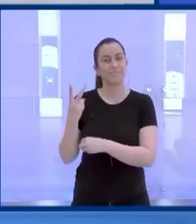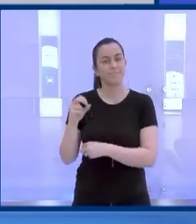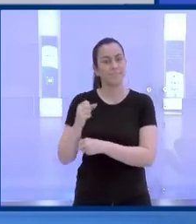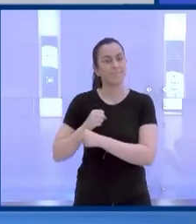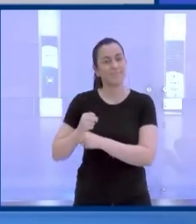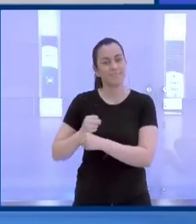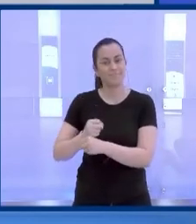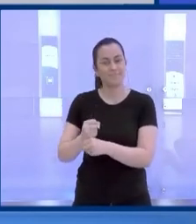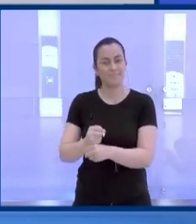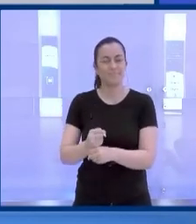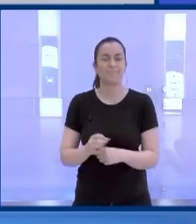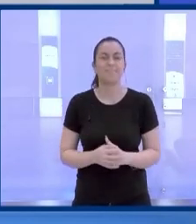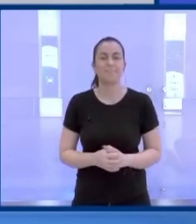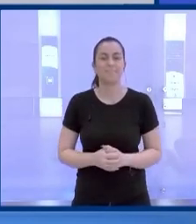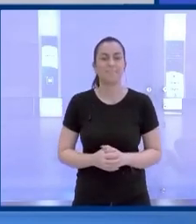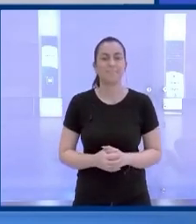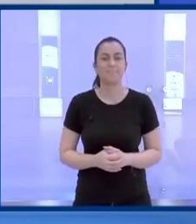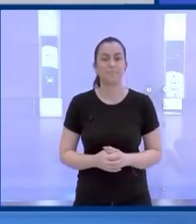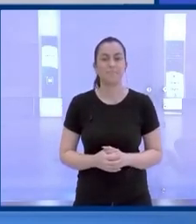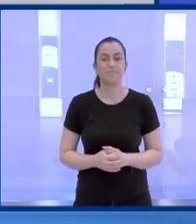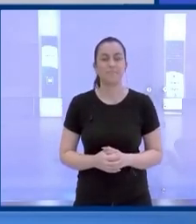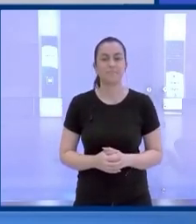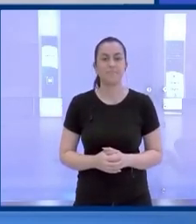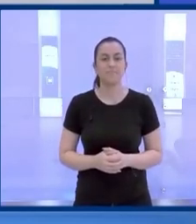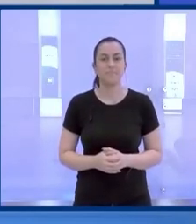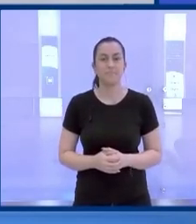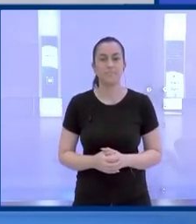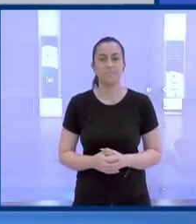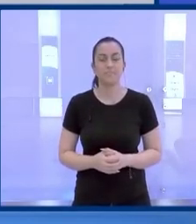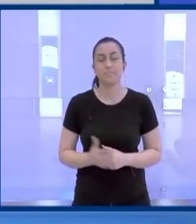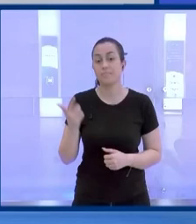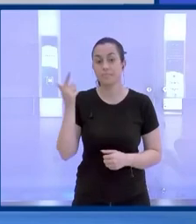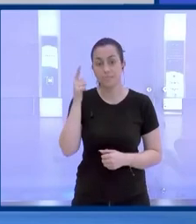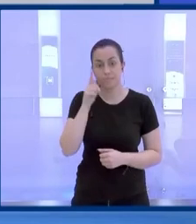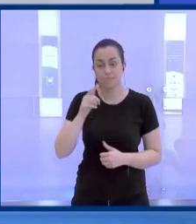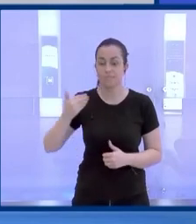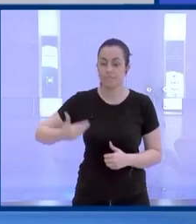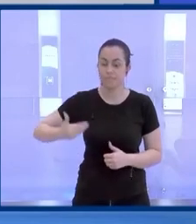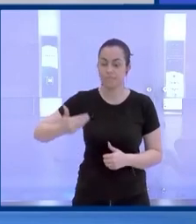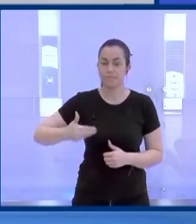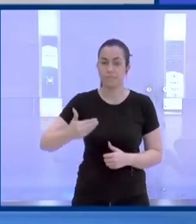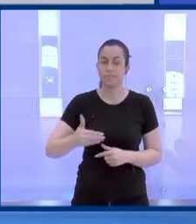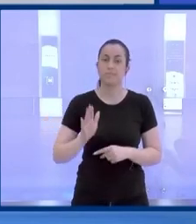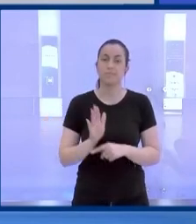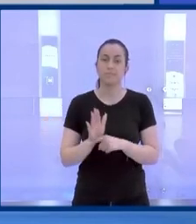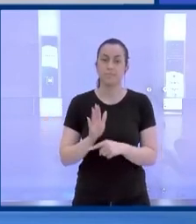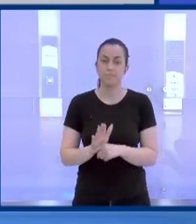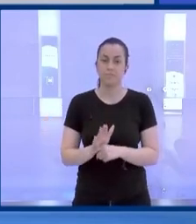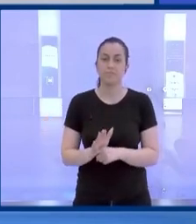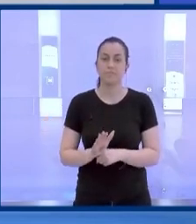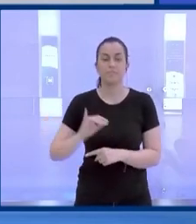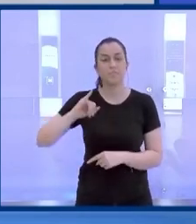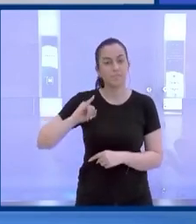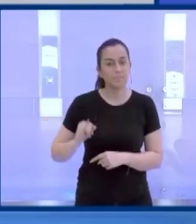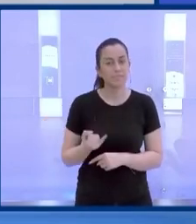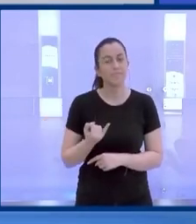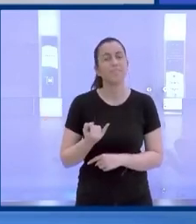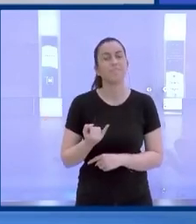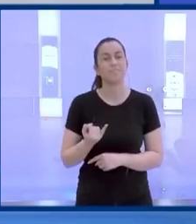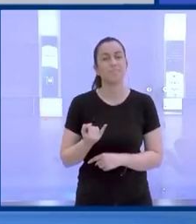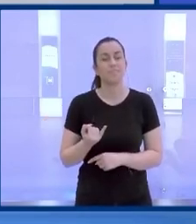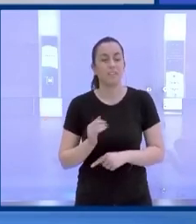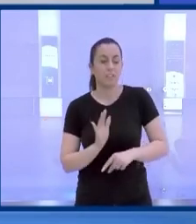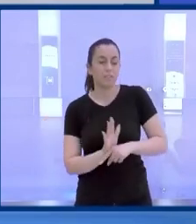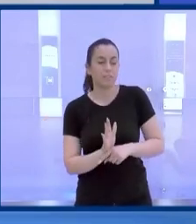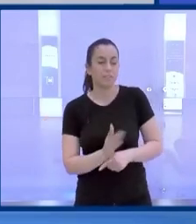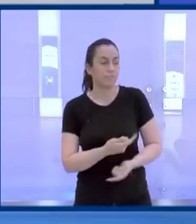de que, sob a operação privada, haverá ganhos de eficiência que serão aproveitados não apenas economicamente, mas